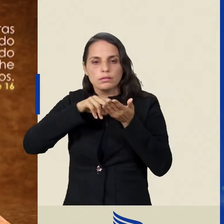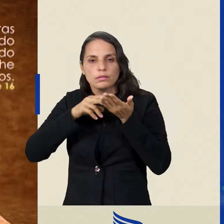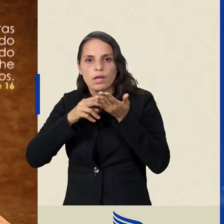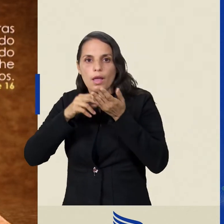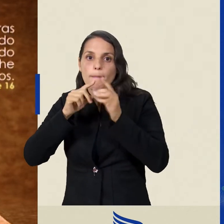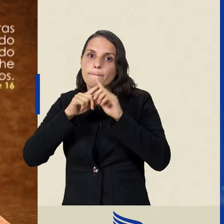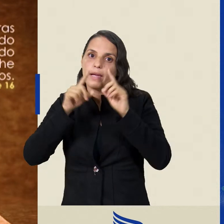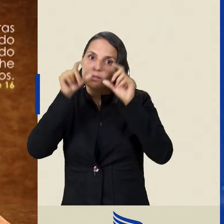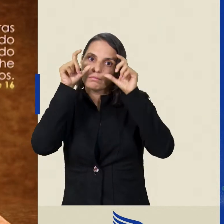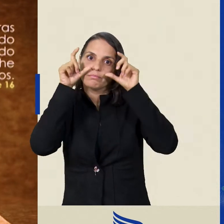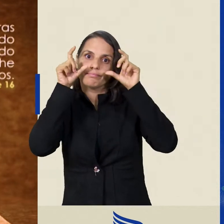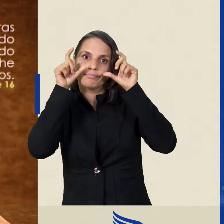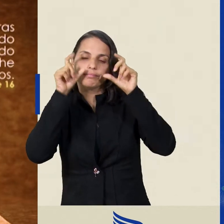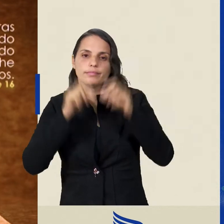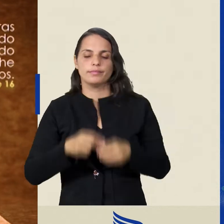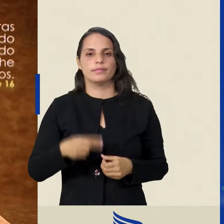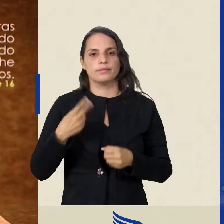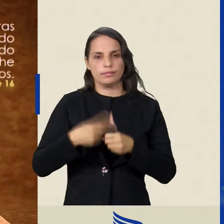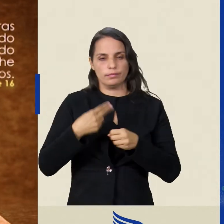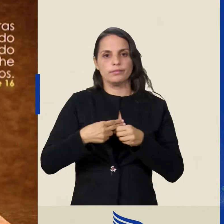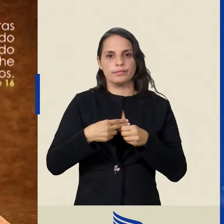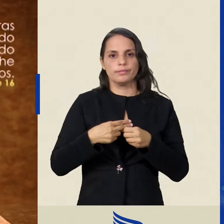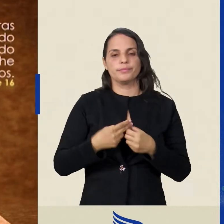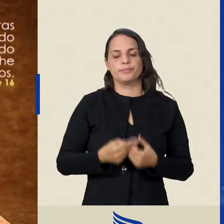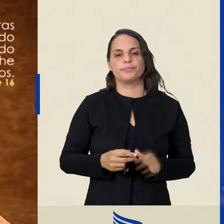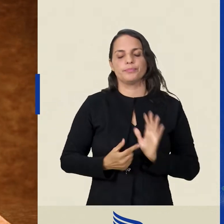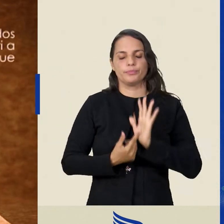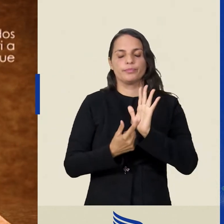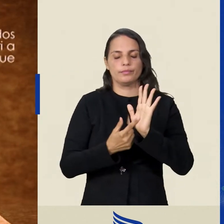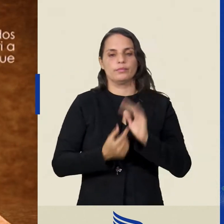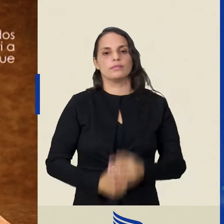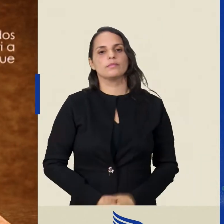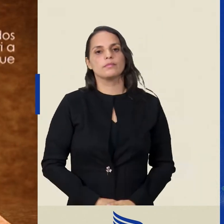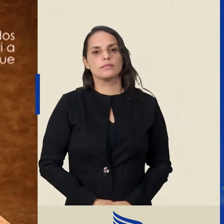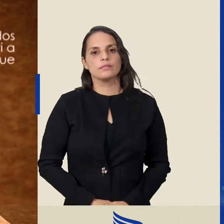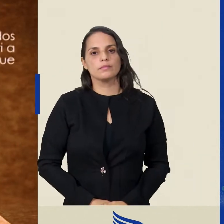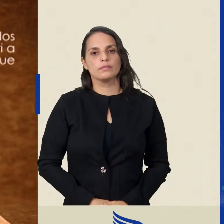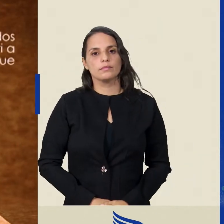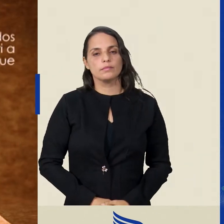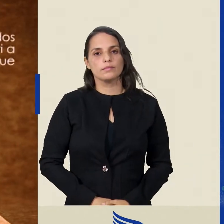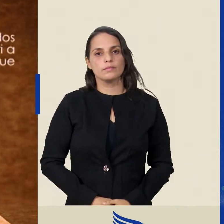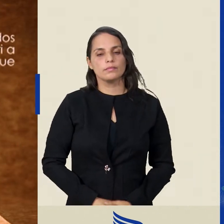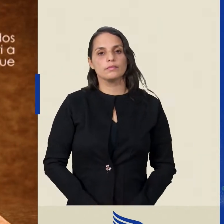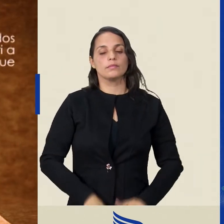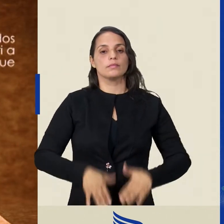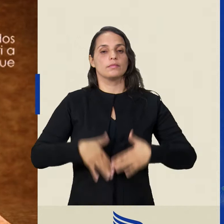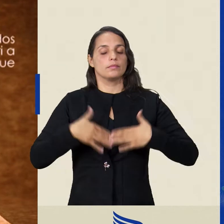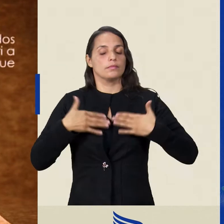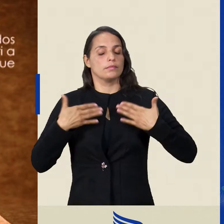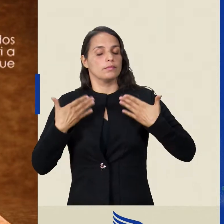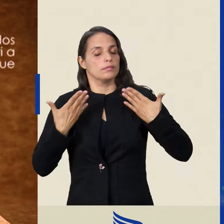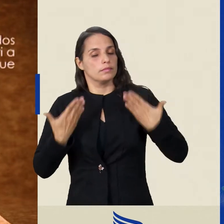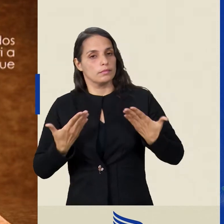Números 24, 3, 4 e 16. E eis que alguém, semelhante aos filhos